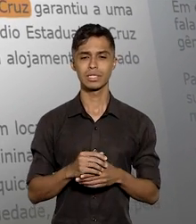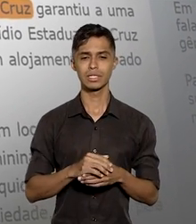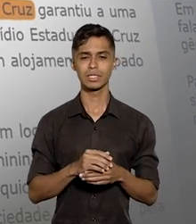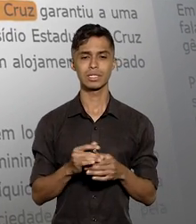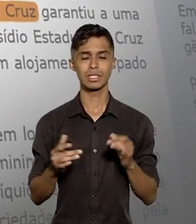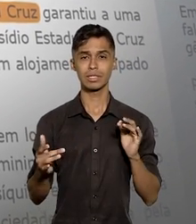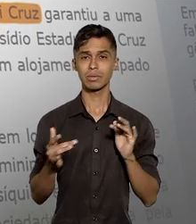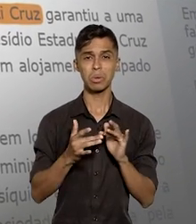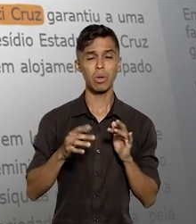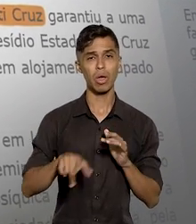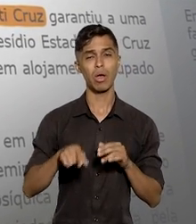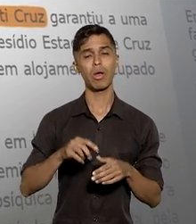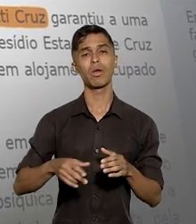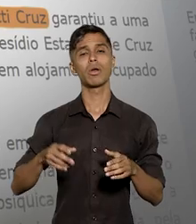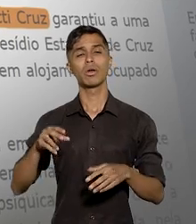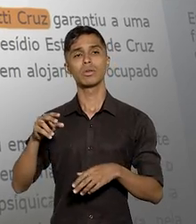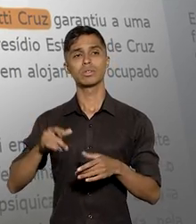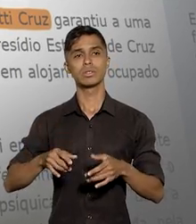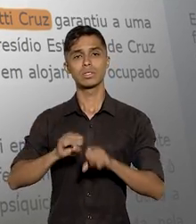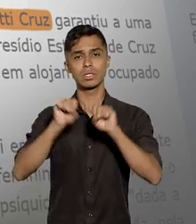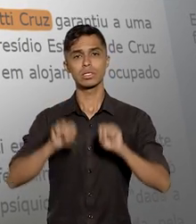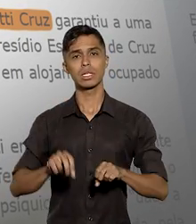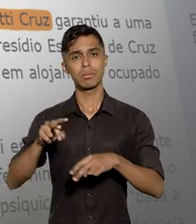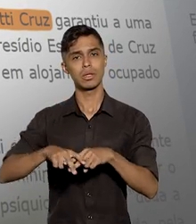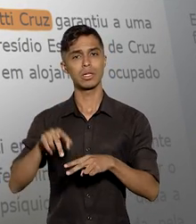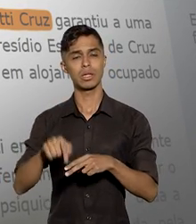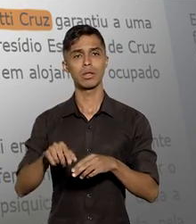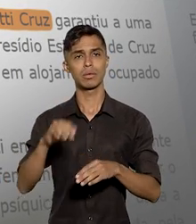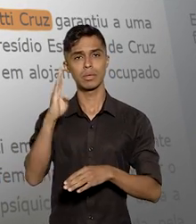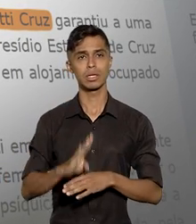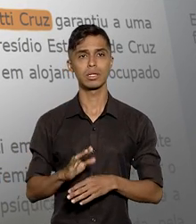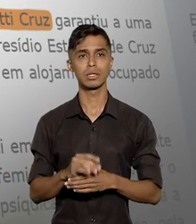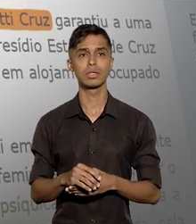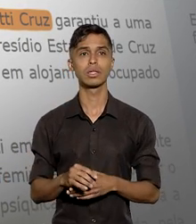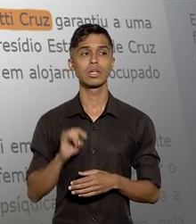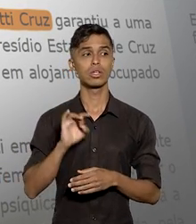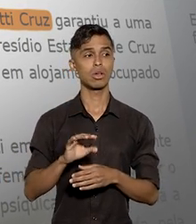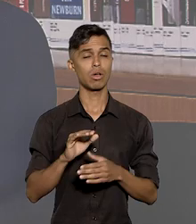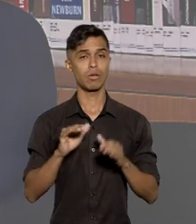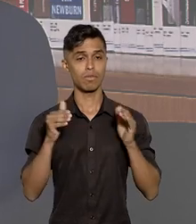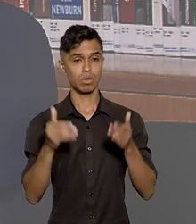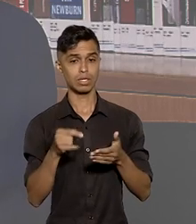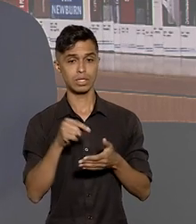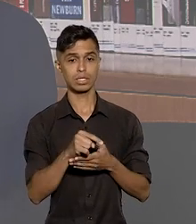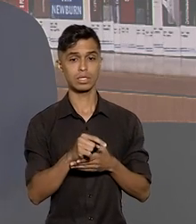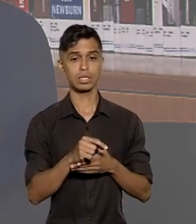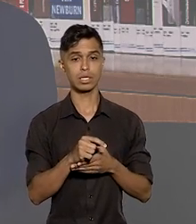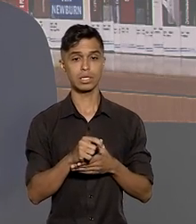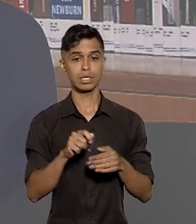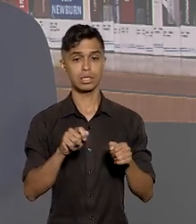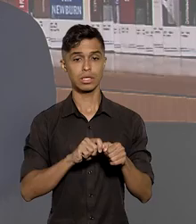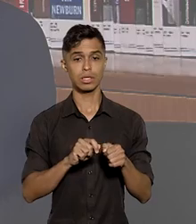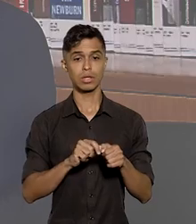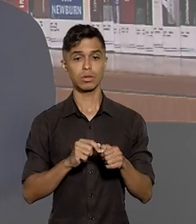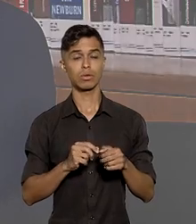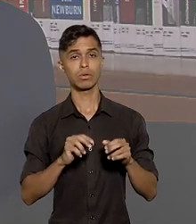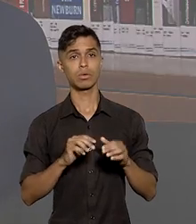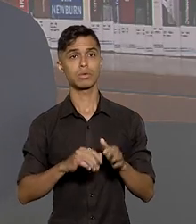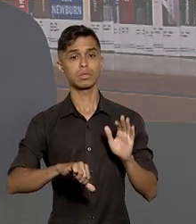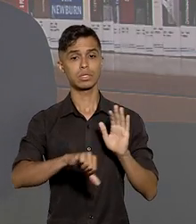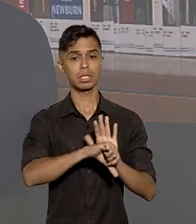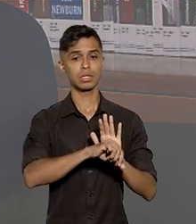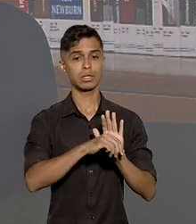penitenciário brasileiro. Não só nesse aspecto relacionado ao cumprimento de uma pena para